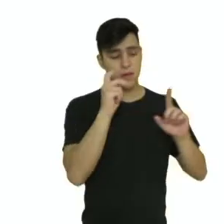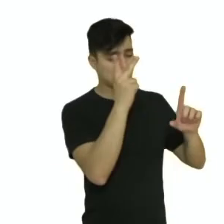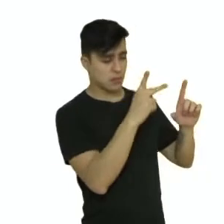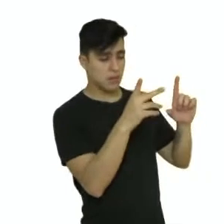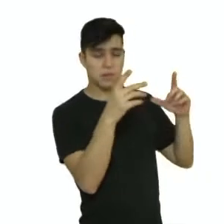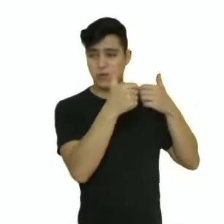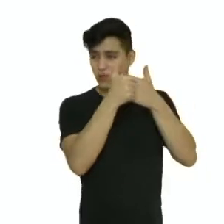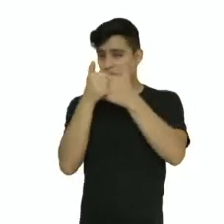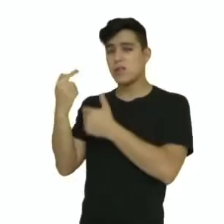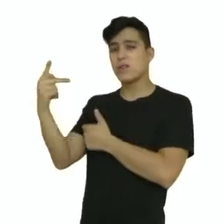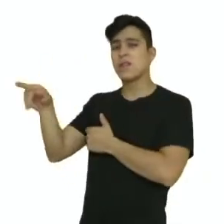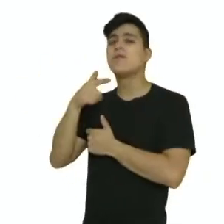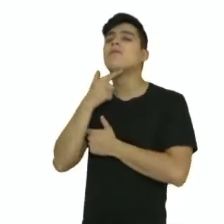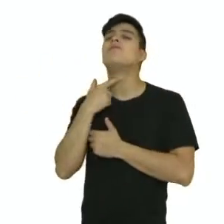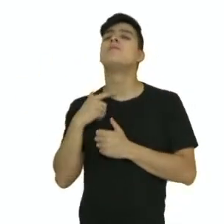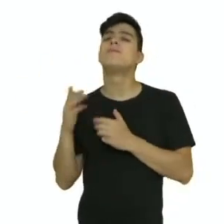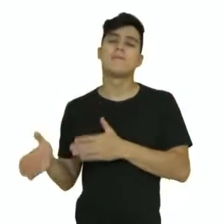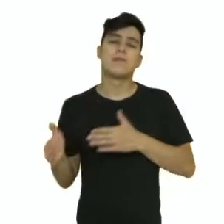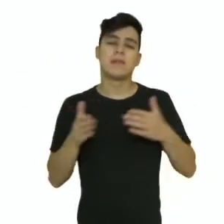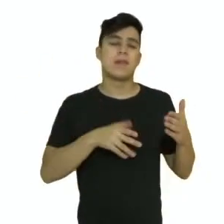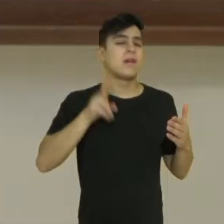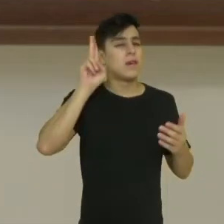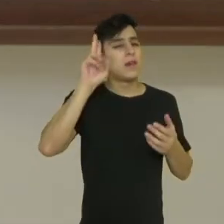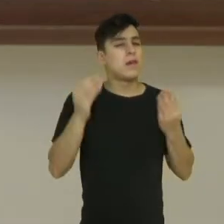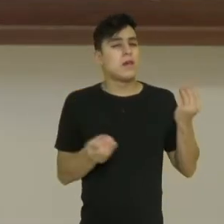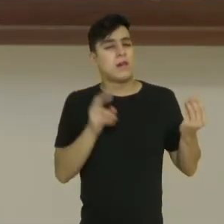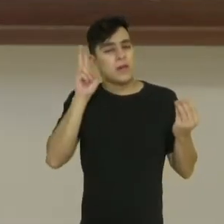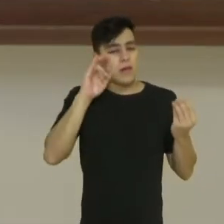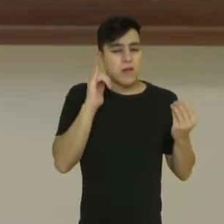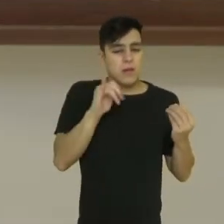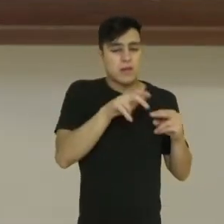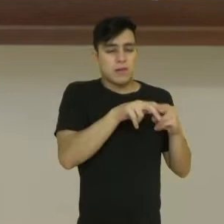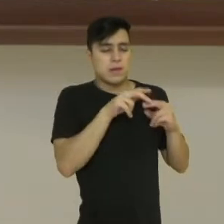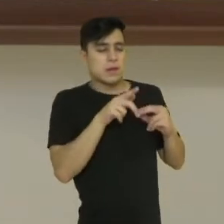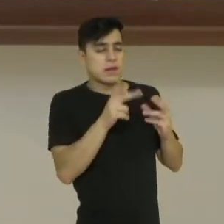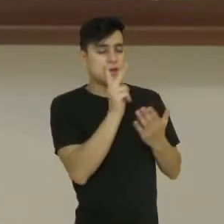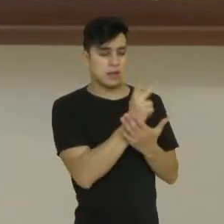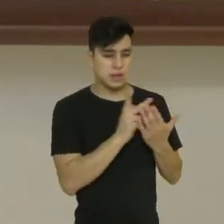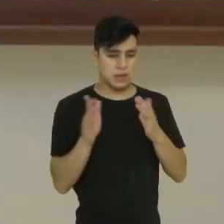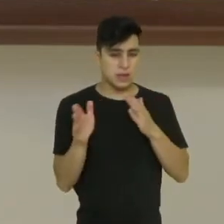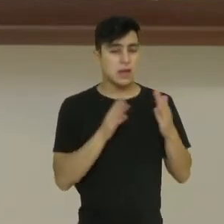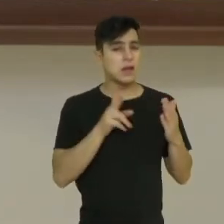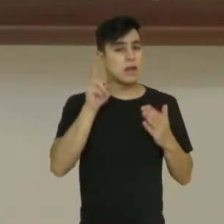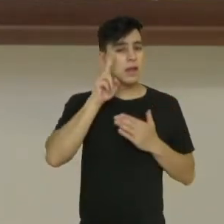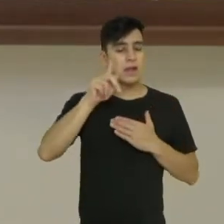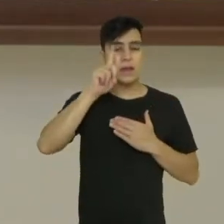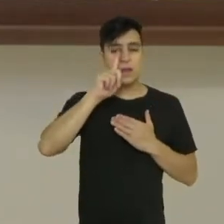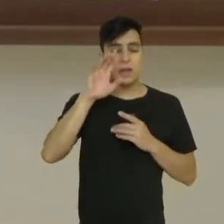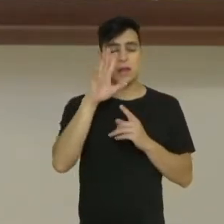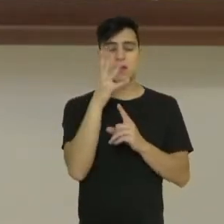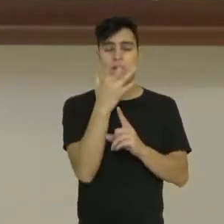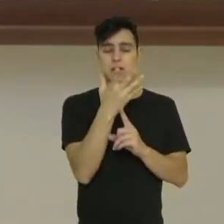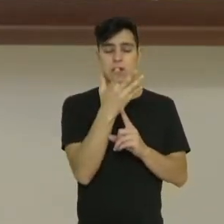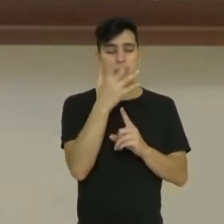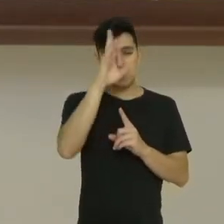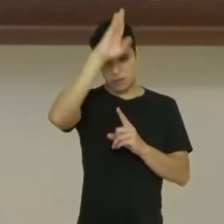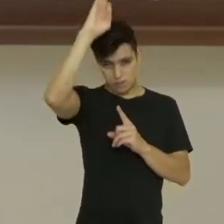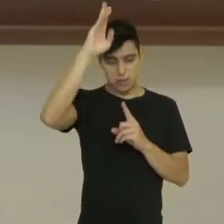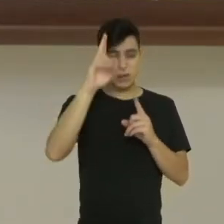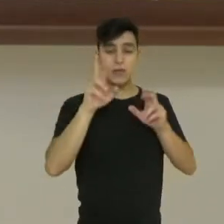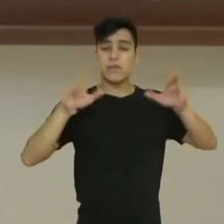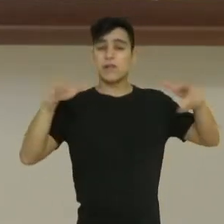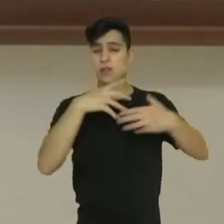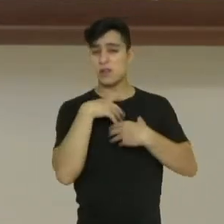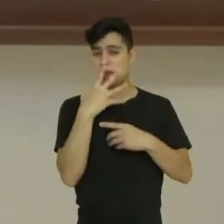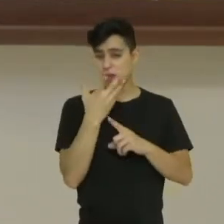uma história contada através de desenho. Lembrando que os gregos e romanos fizeram uma coisa muito diferente. O grego olhou para uma imagem e